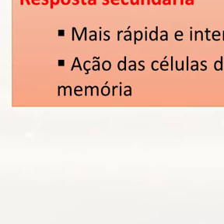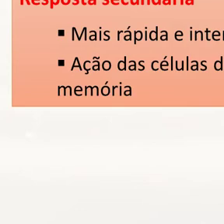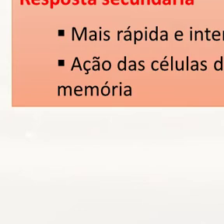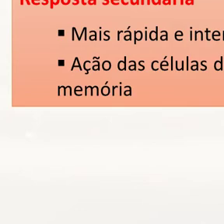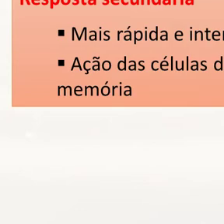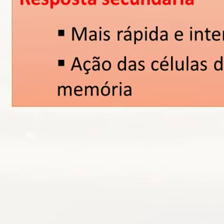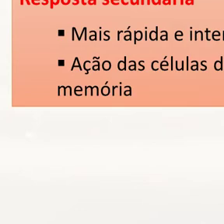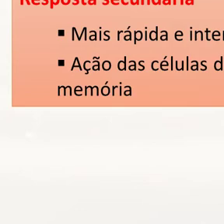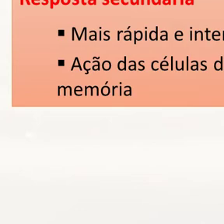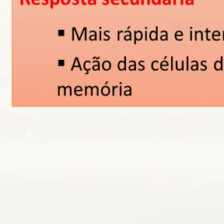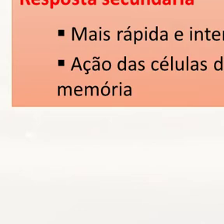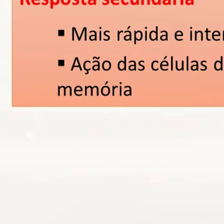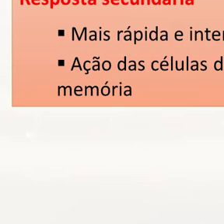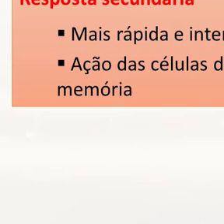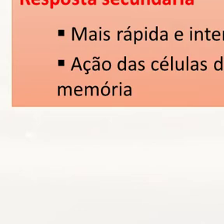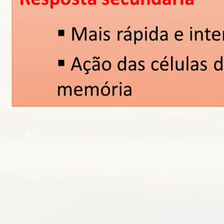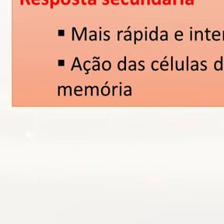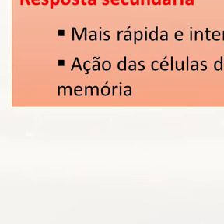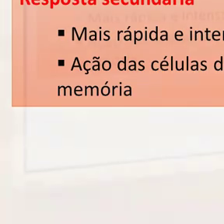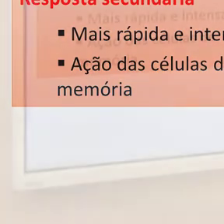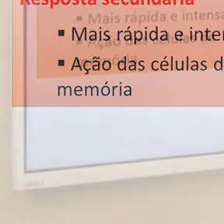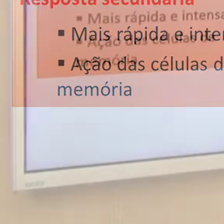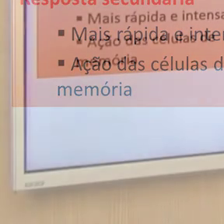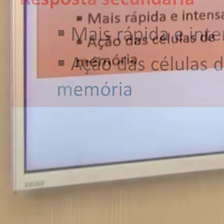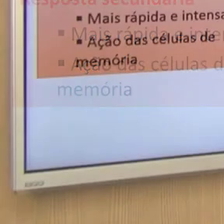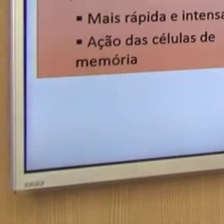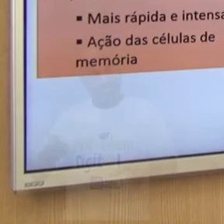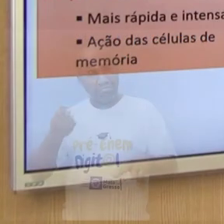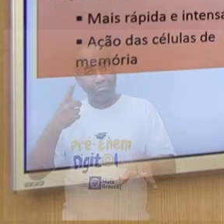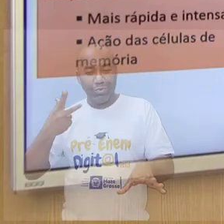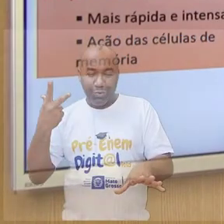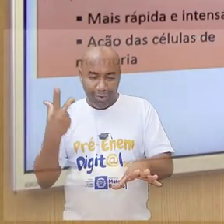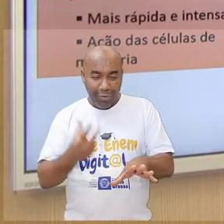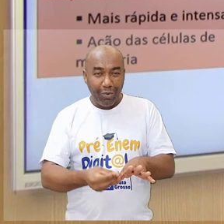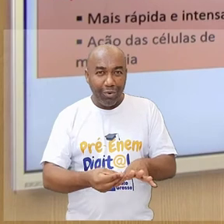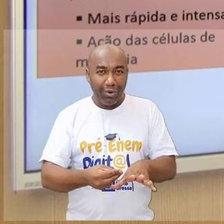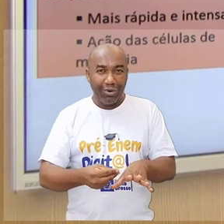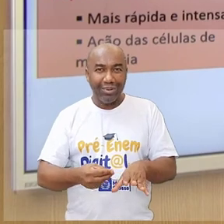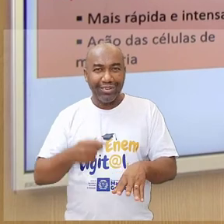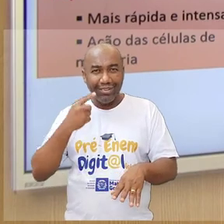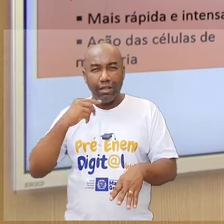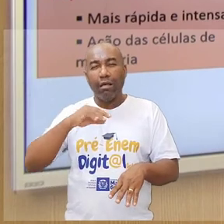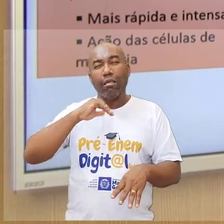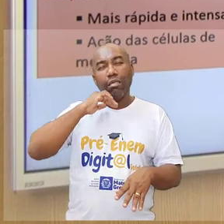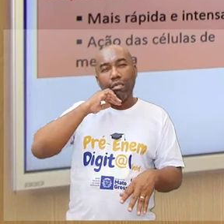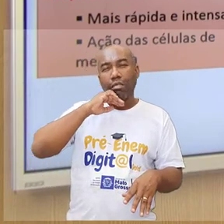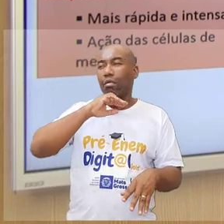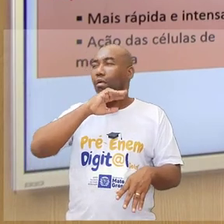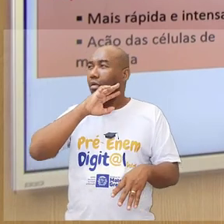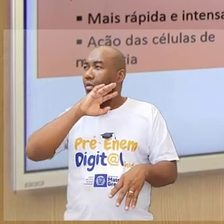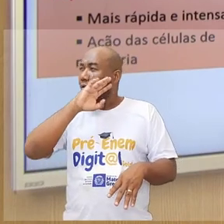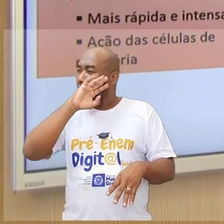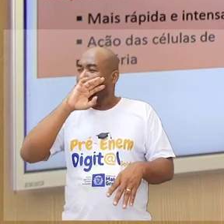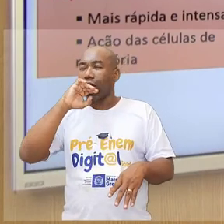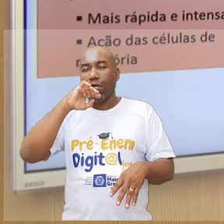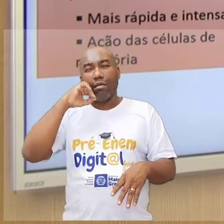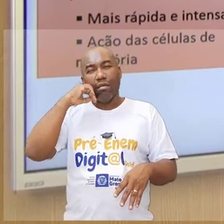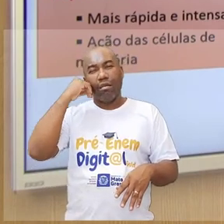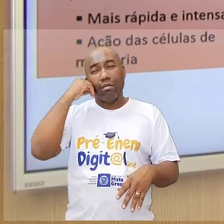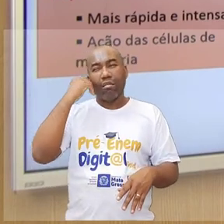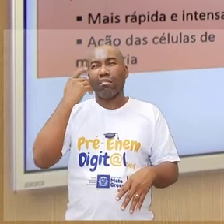irmão, ele tomou uma vacina e aí ele ficou por alguns dias, um, dois dias,